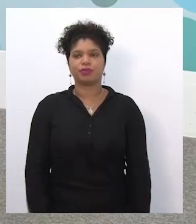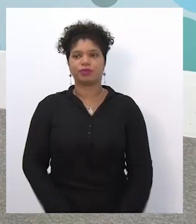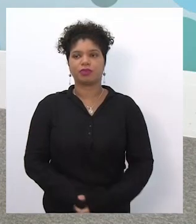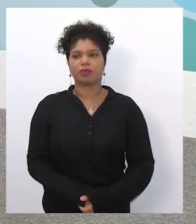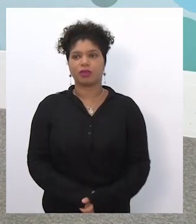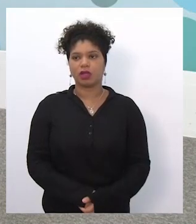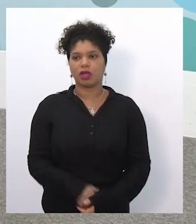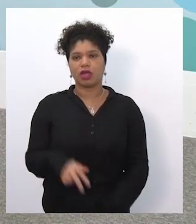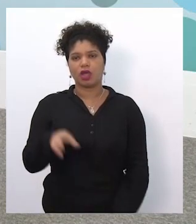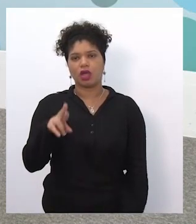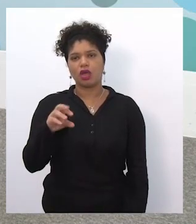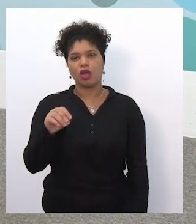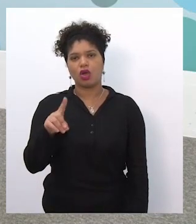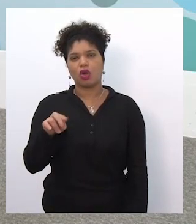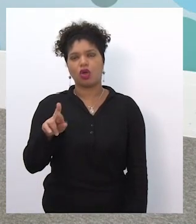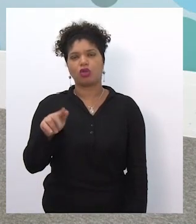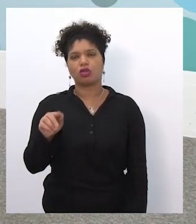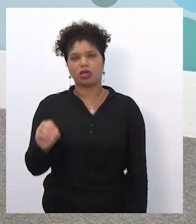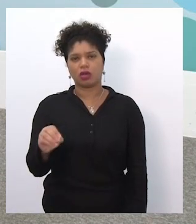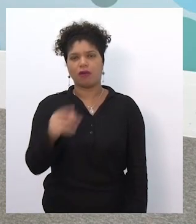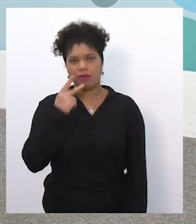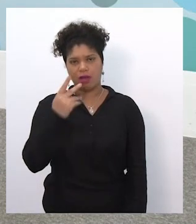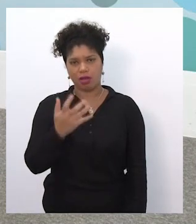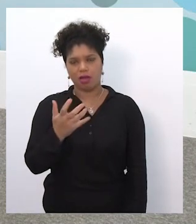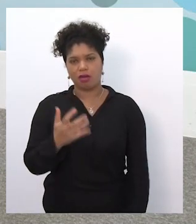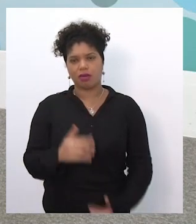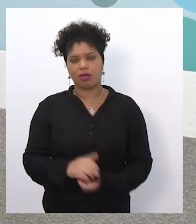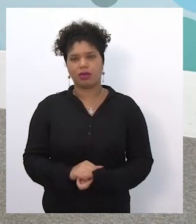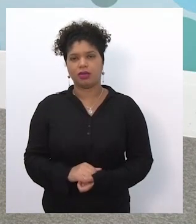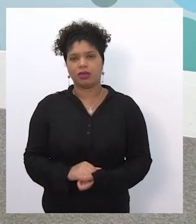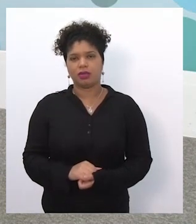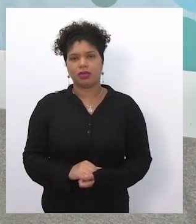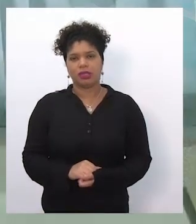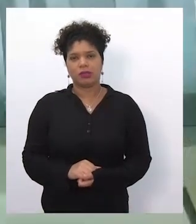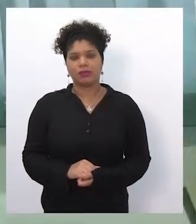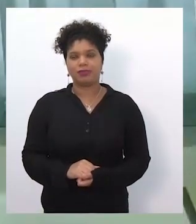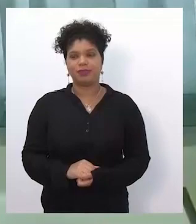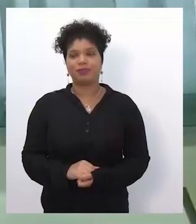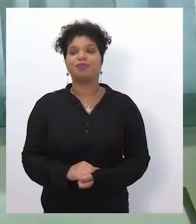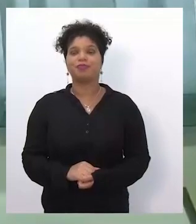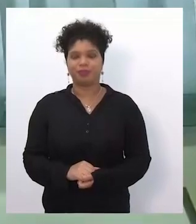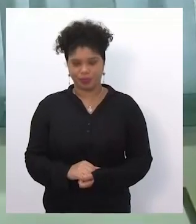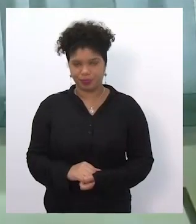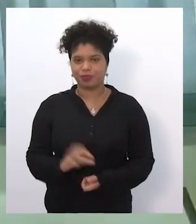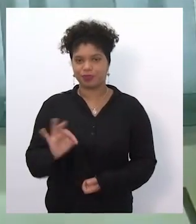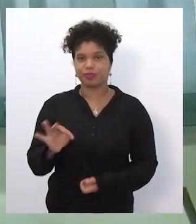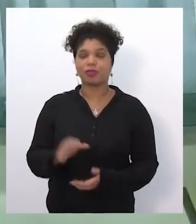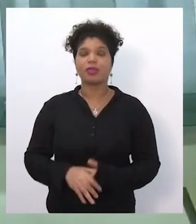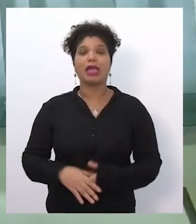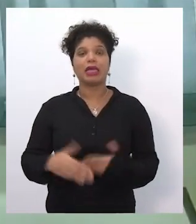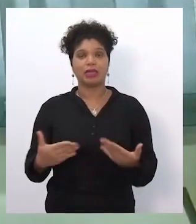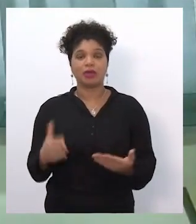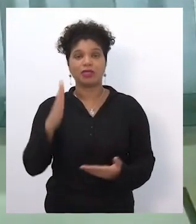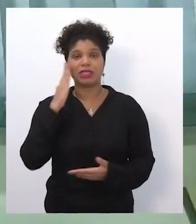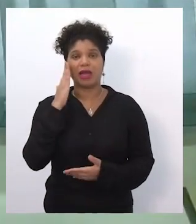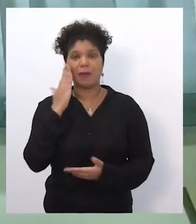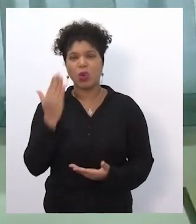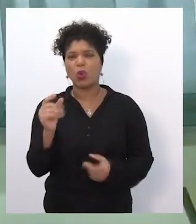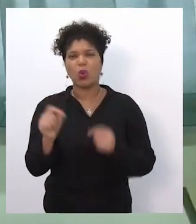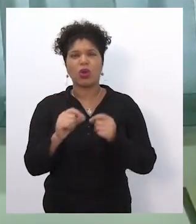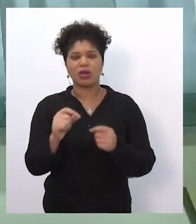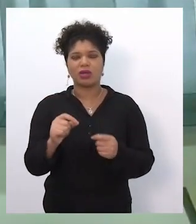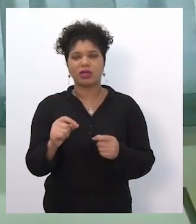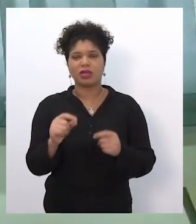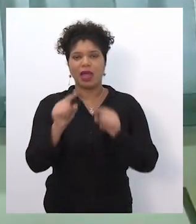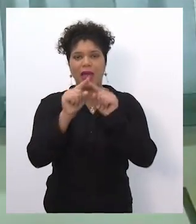quer complementar alguma coisa da placa-mãe? A placa-mãe, ela tem diferença entre uma com